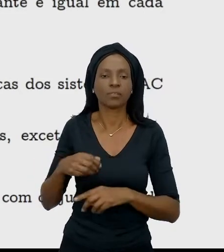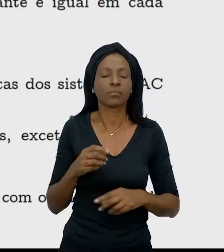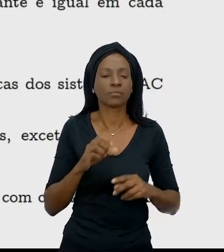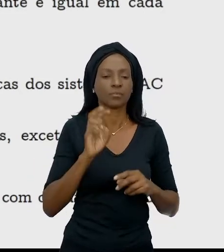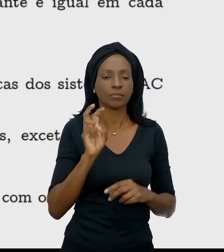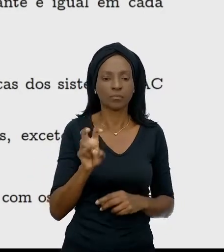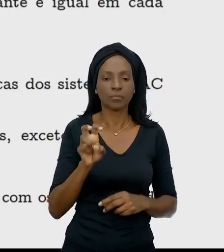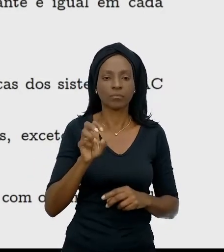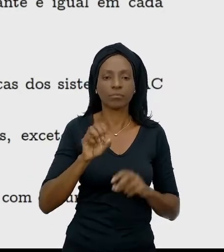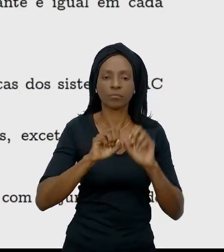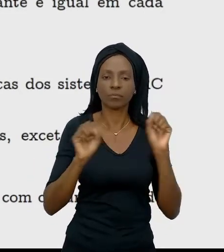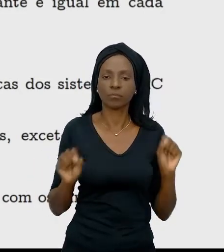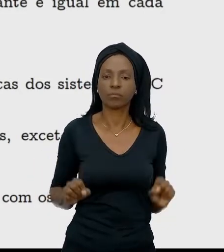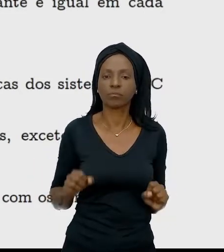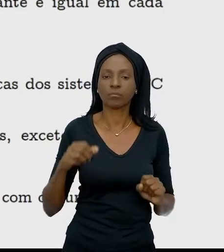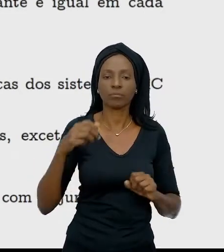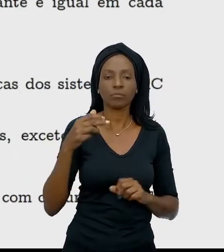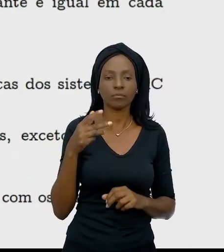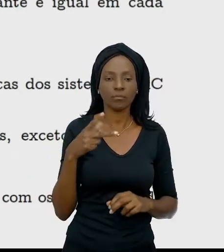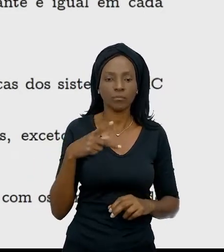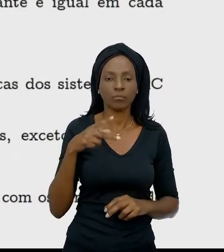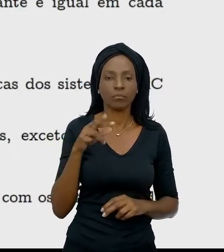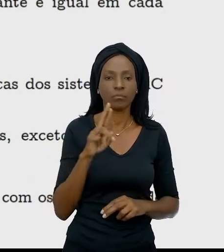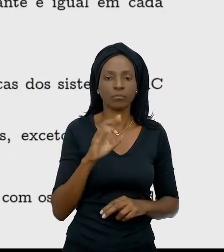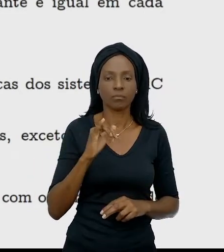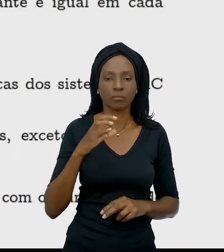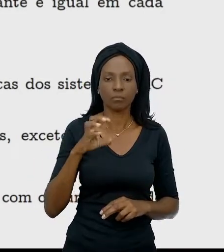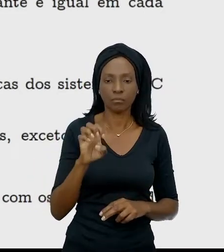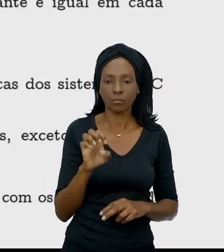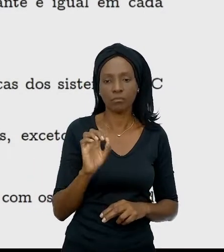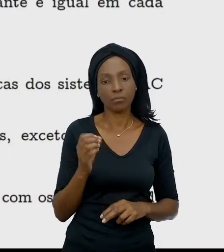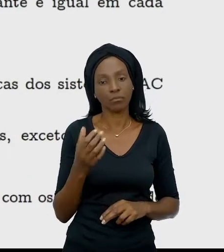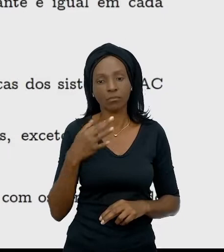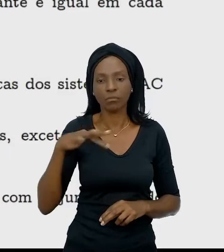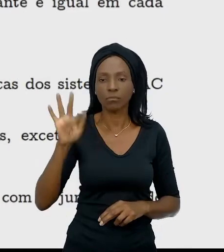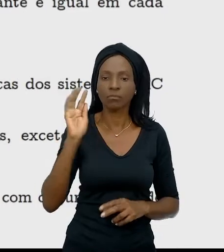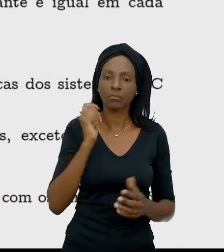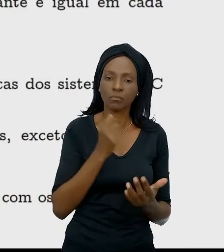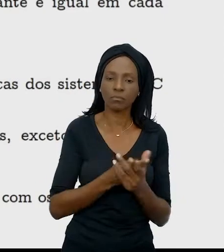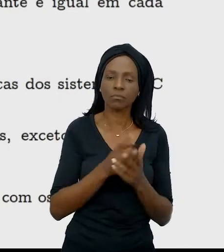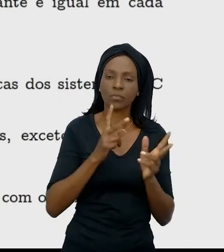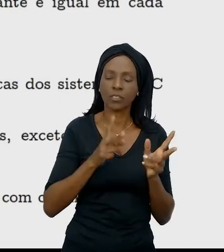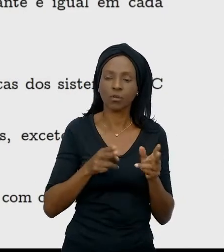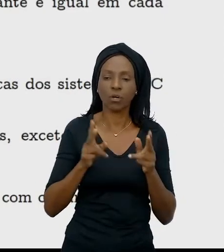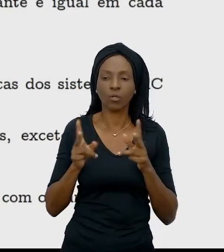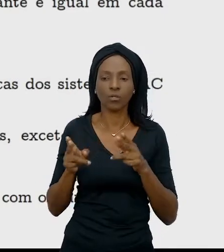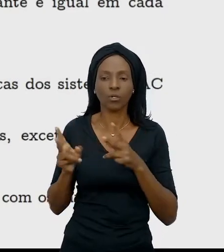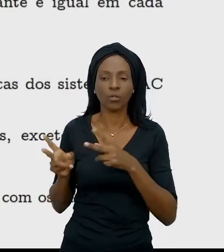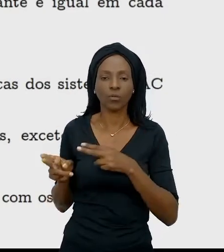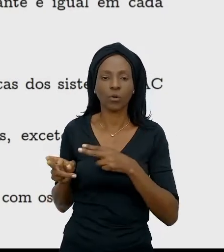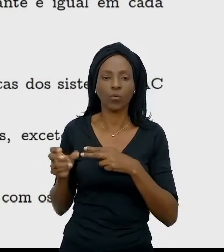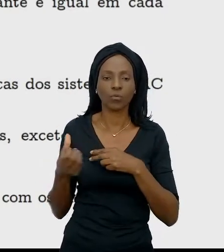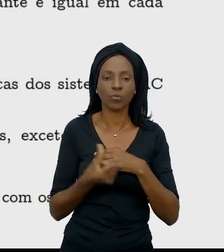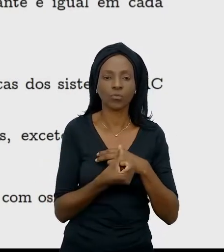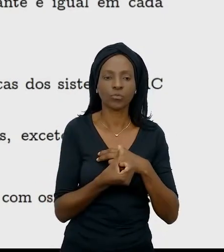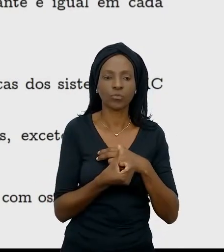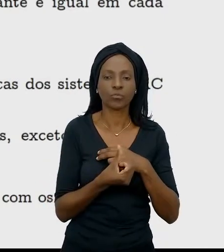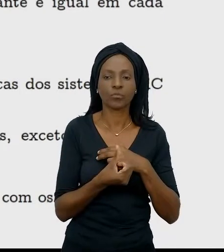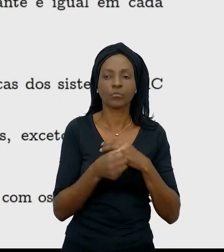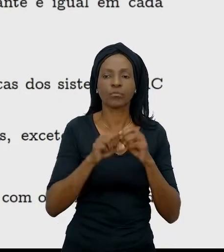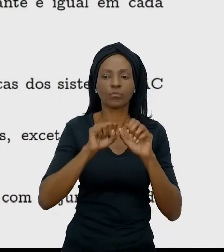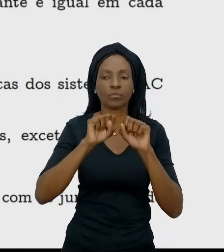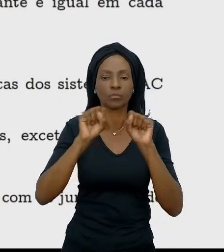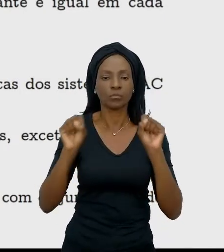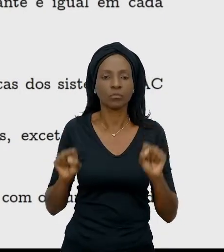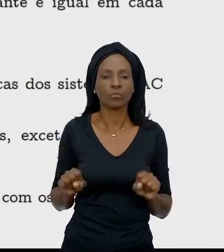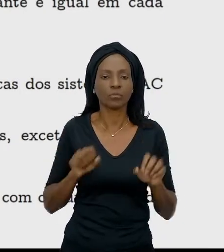sistema Price, ou sistema francês, e os pagamentos são iguais. No 6º item,